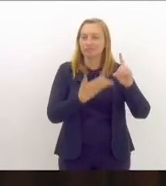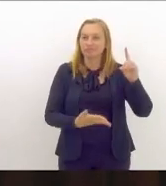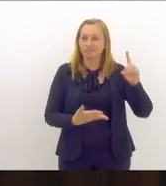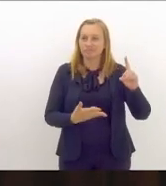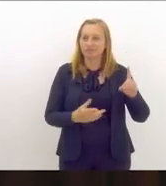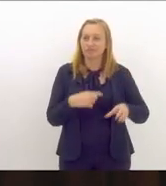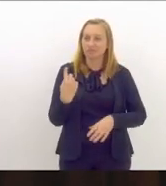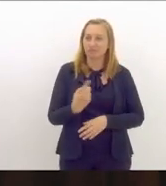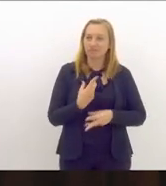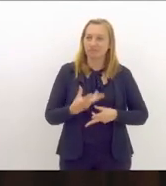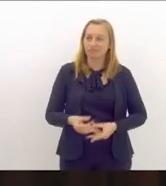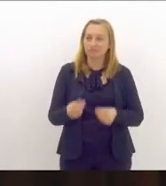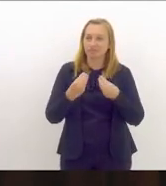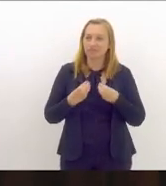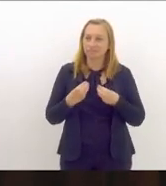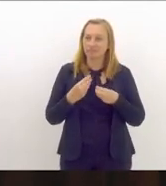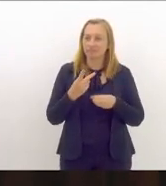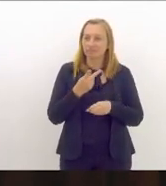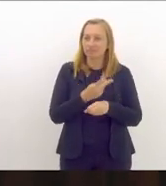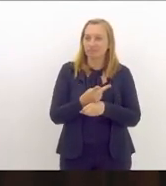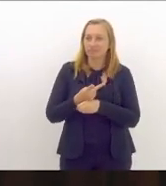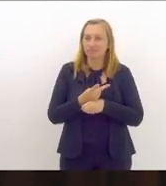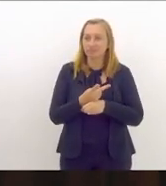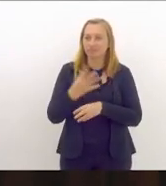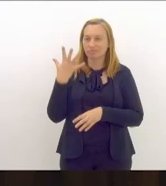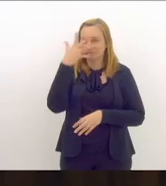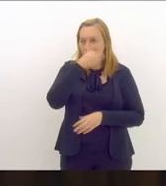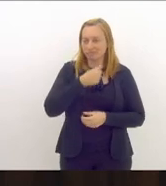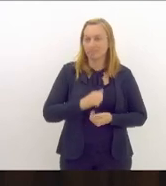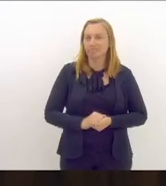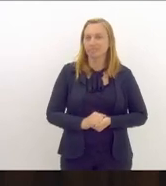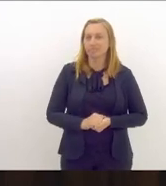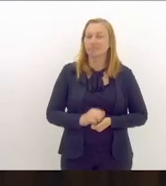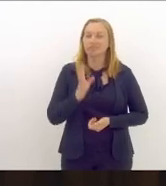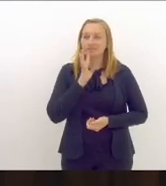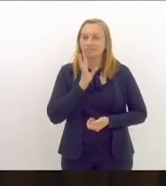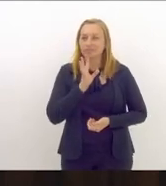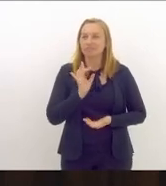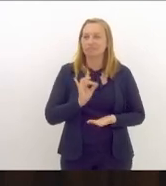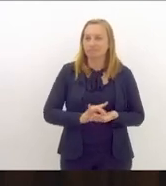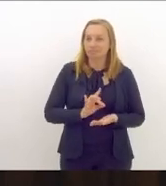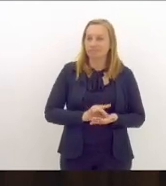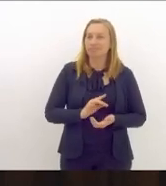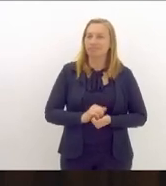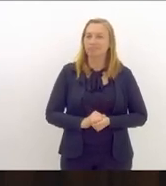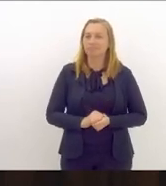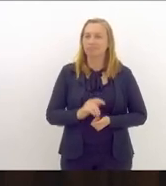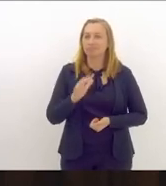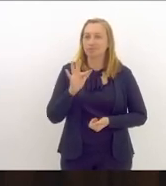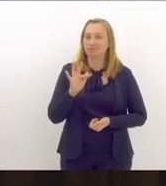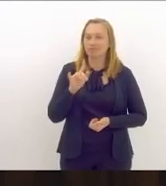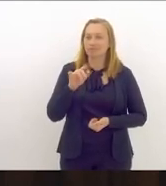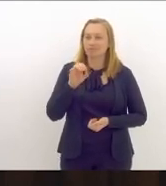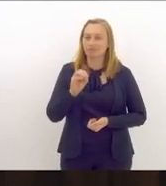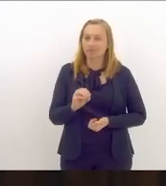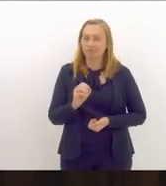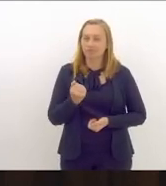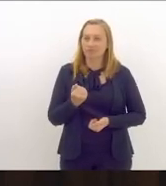a gente lá, entregaram lá uma lembrança. Foi muito bonito. Muito bacana mesmo. Flavinha levou lá